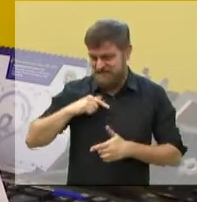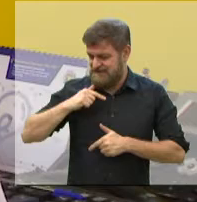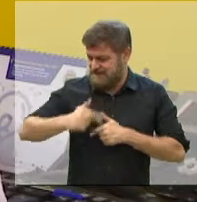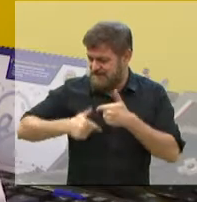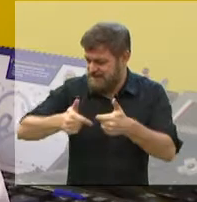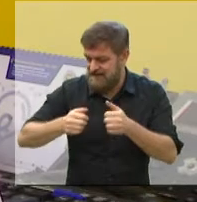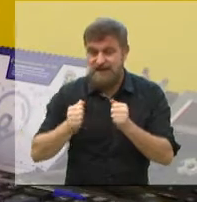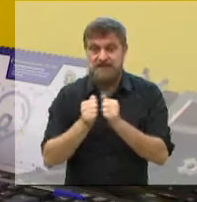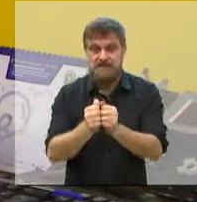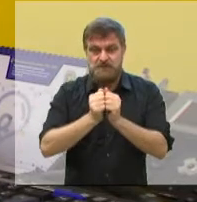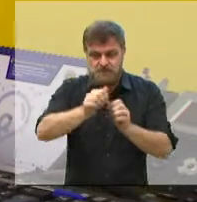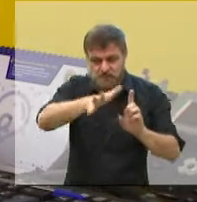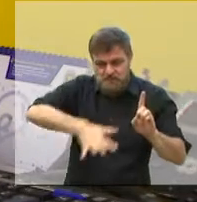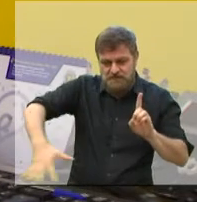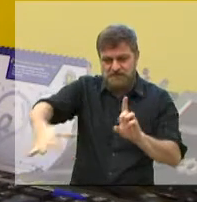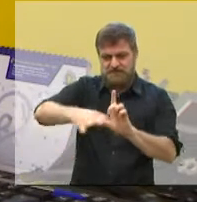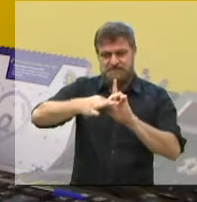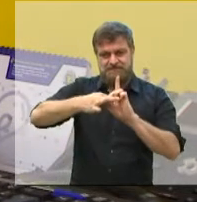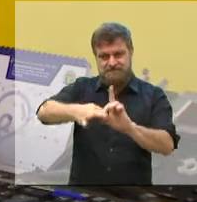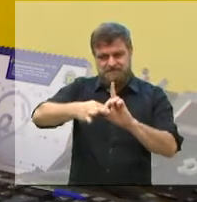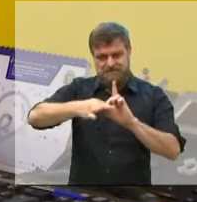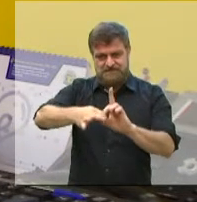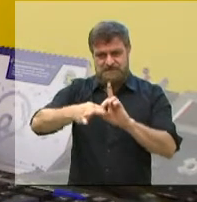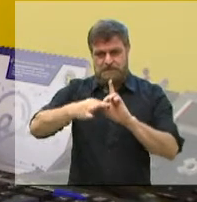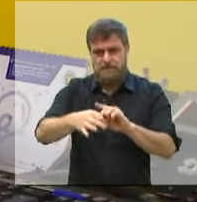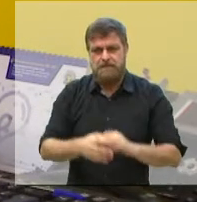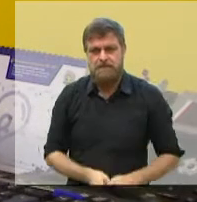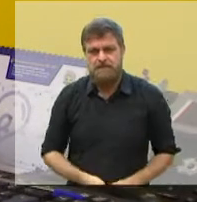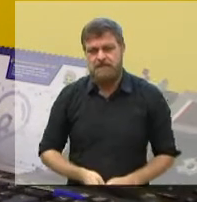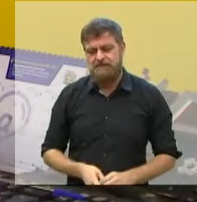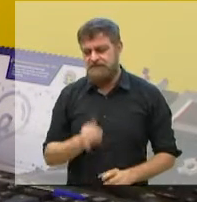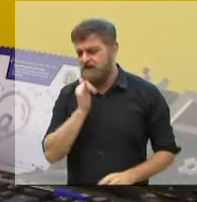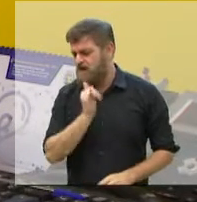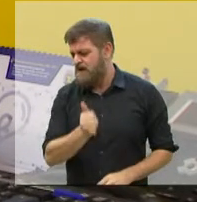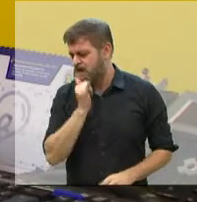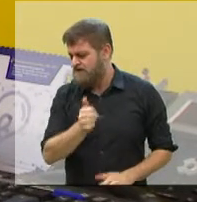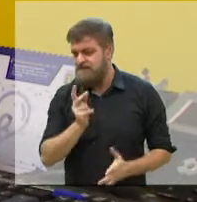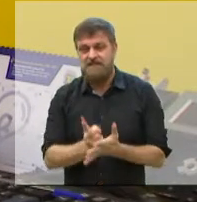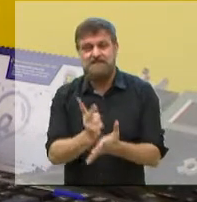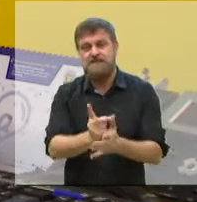assim junto com as pessoas. E eu sempre falo em